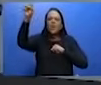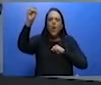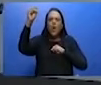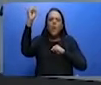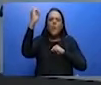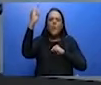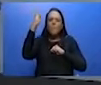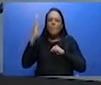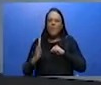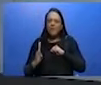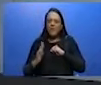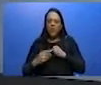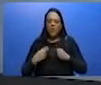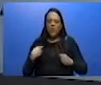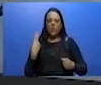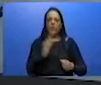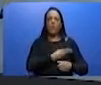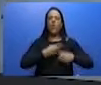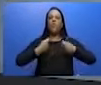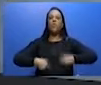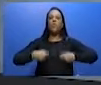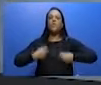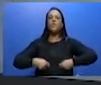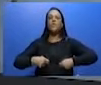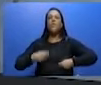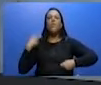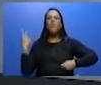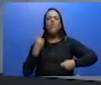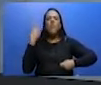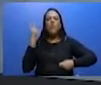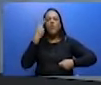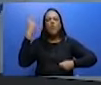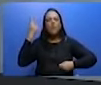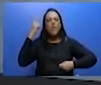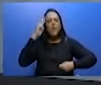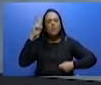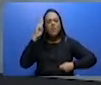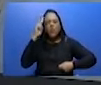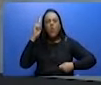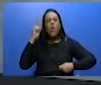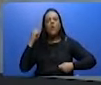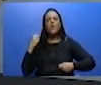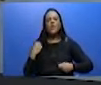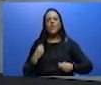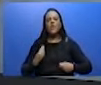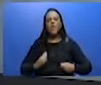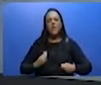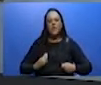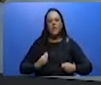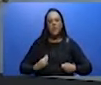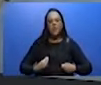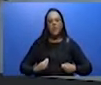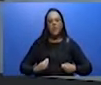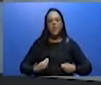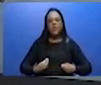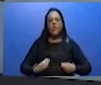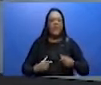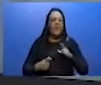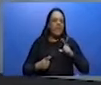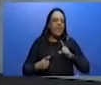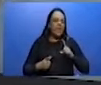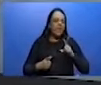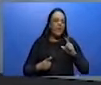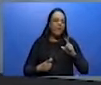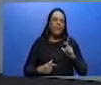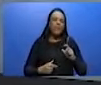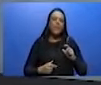nós temos que valorizar a nossa história, tá? Eu ainda brinquei com vocês dos heróis americanos, dos heróis